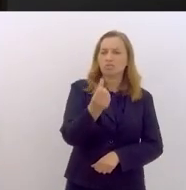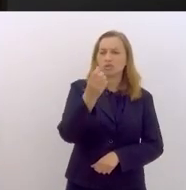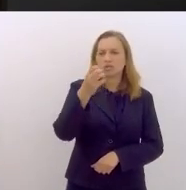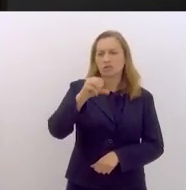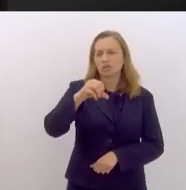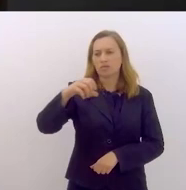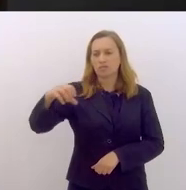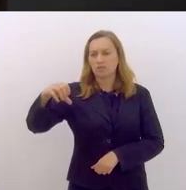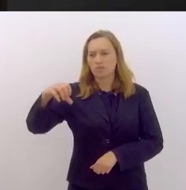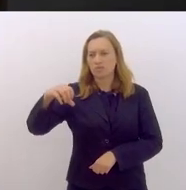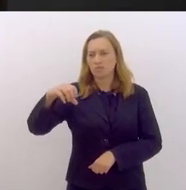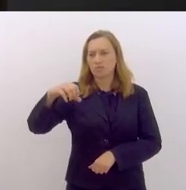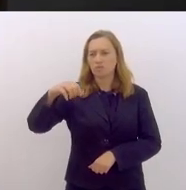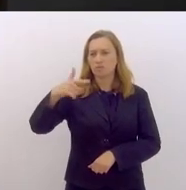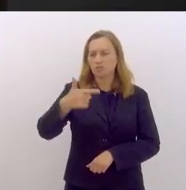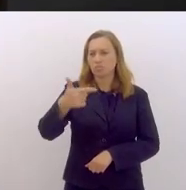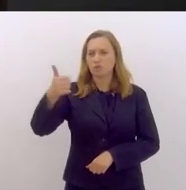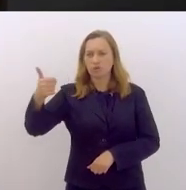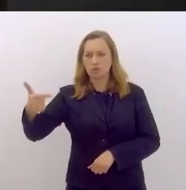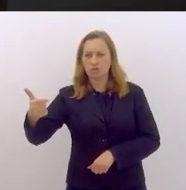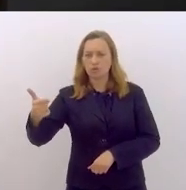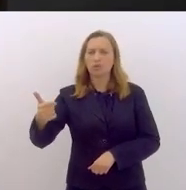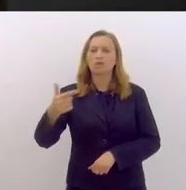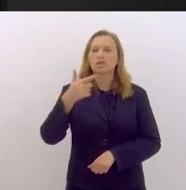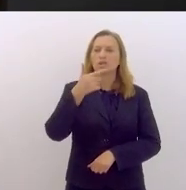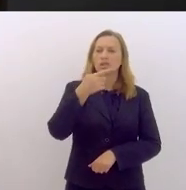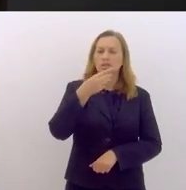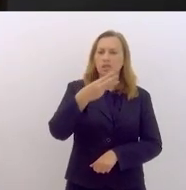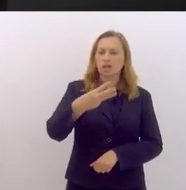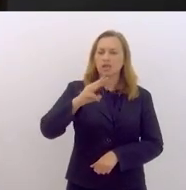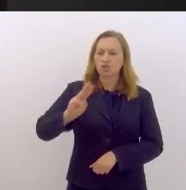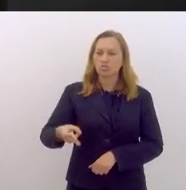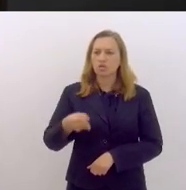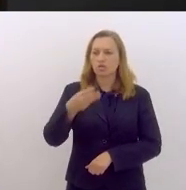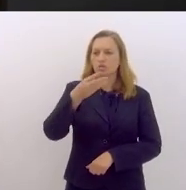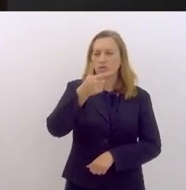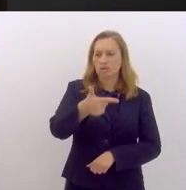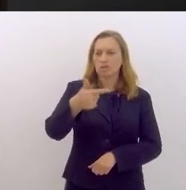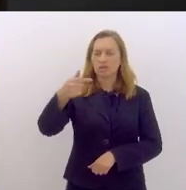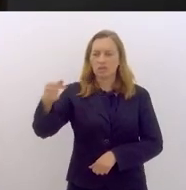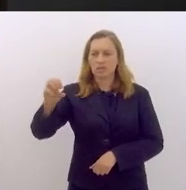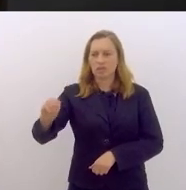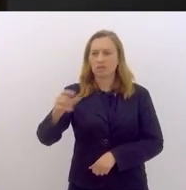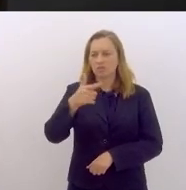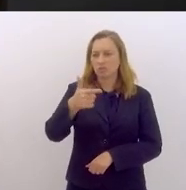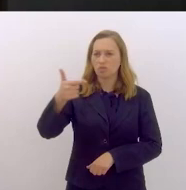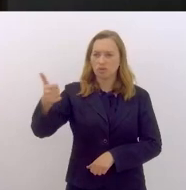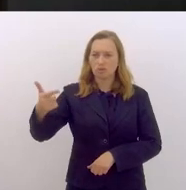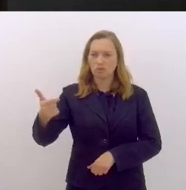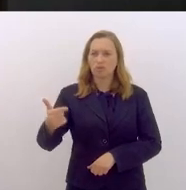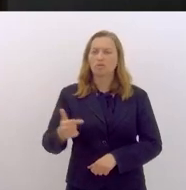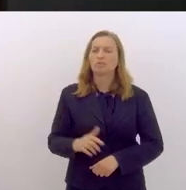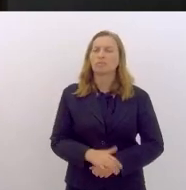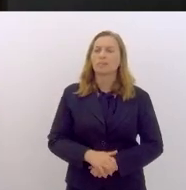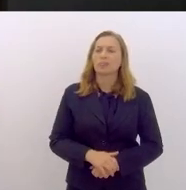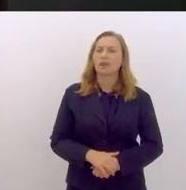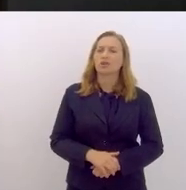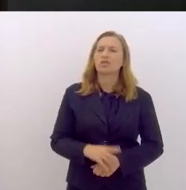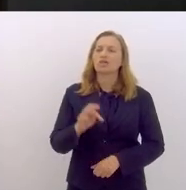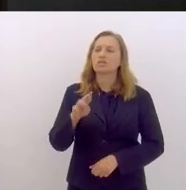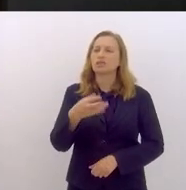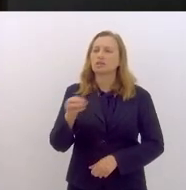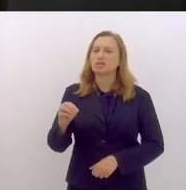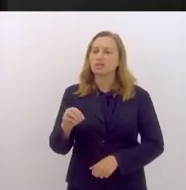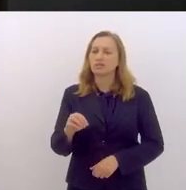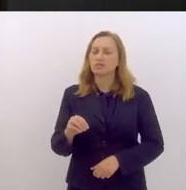2012 e a lei 6.370 de 2012, com o escopo de simplificação, racionalização